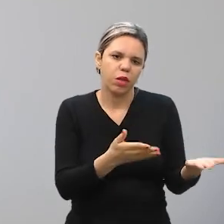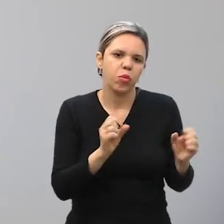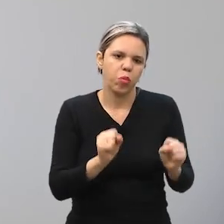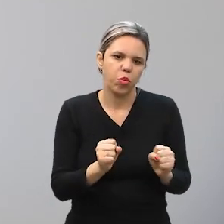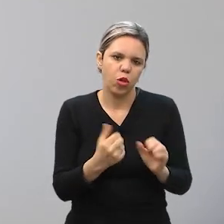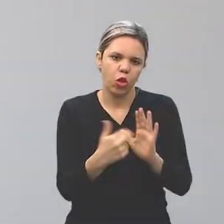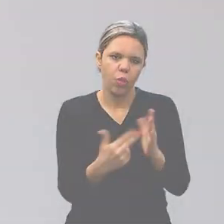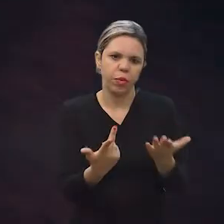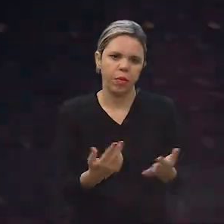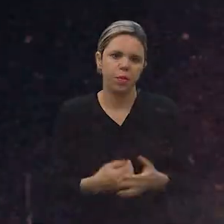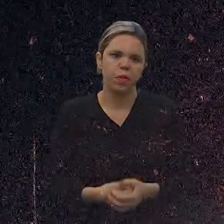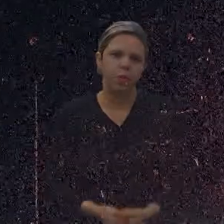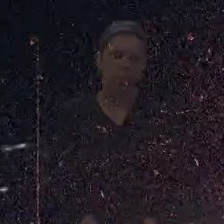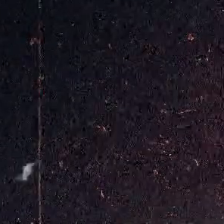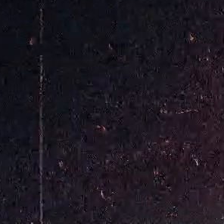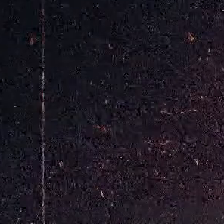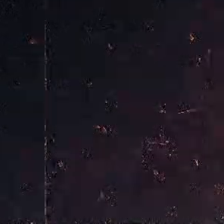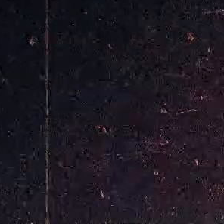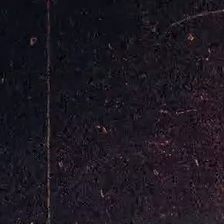pôr o nome dele.